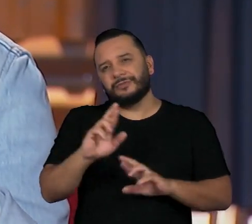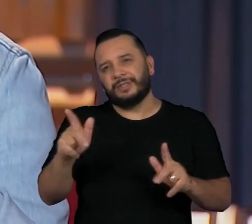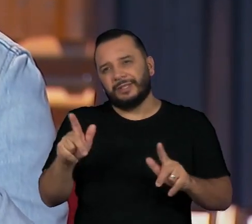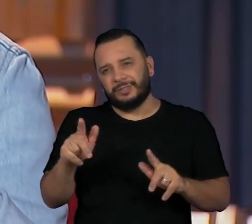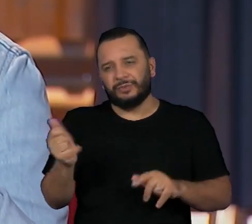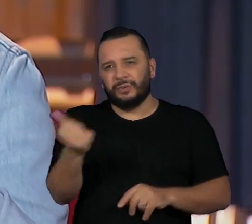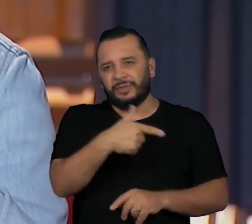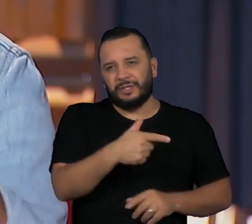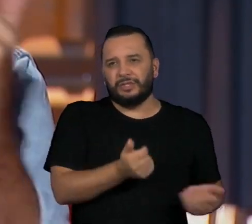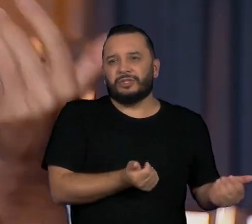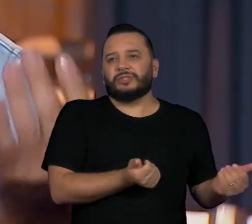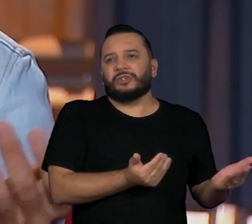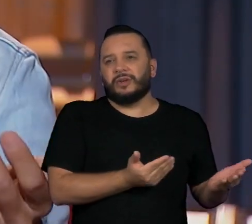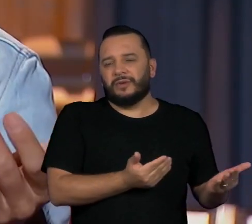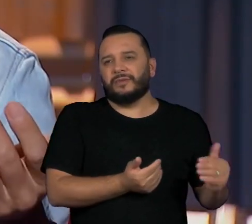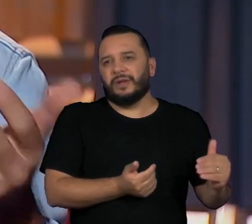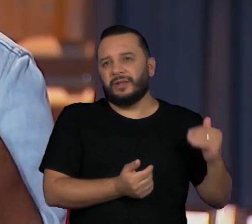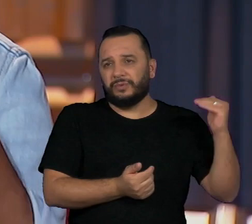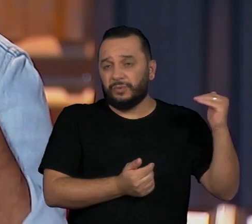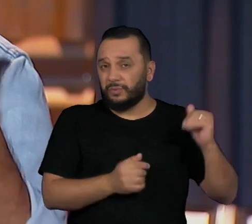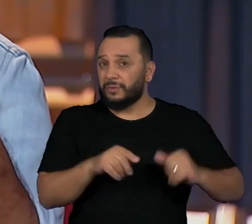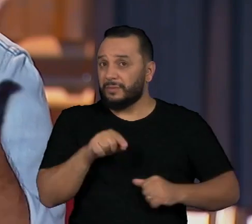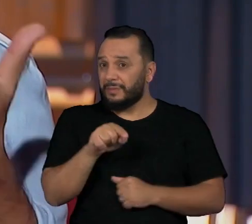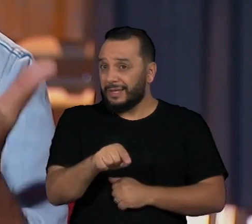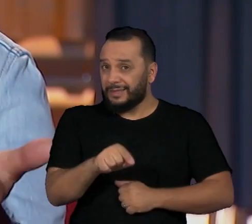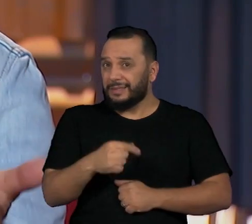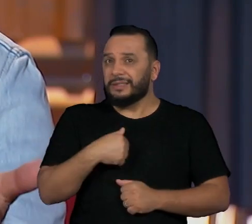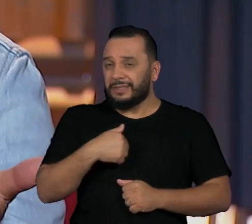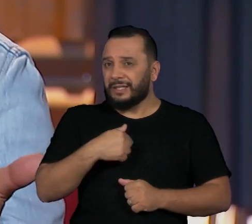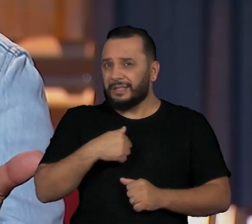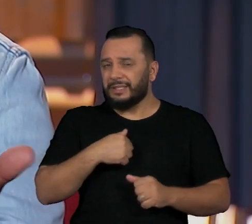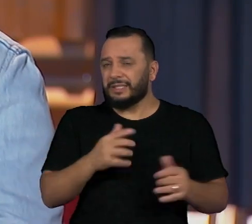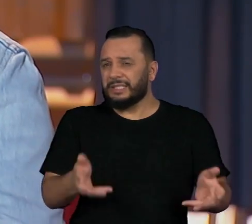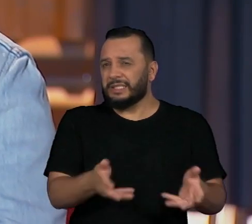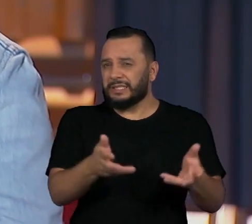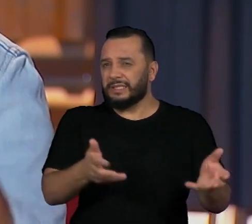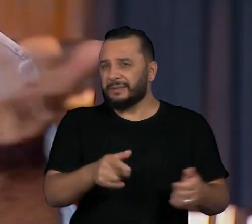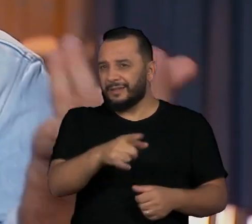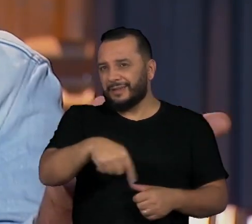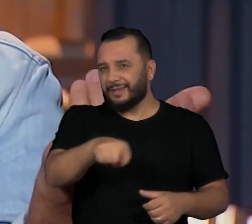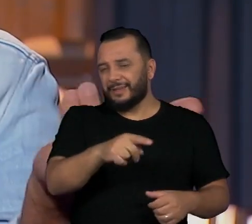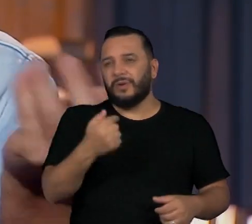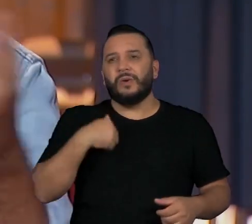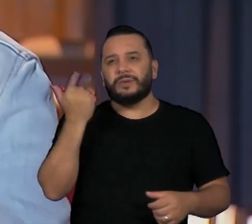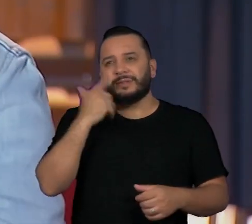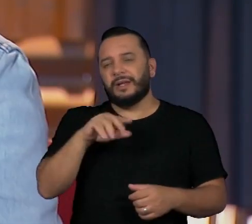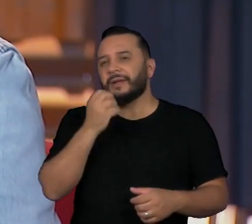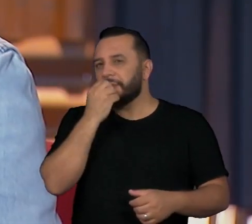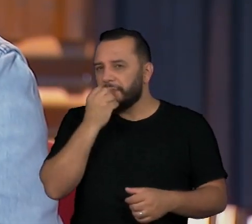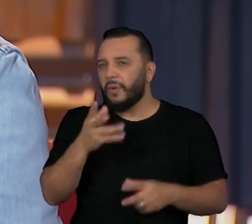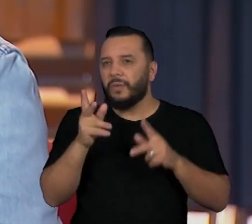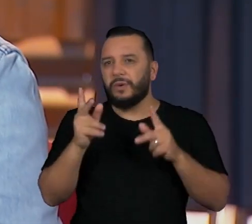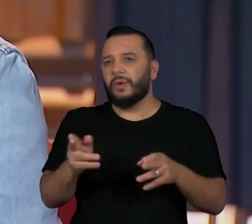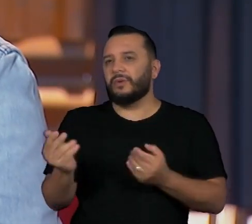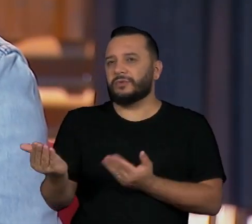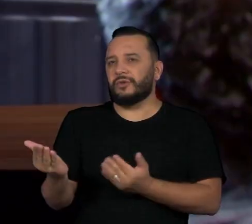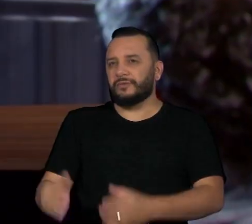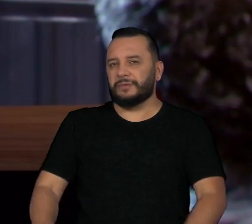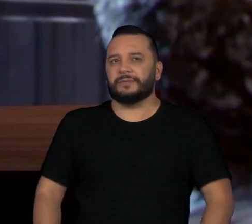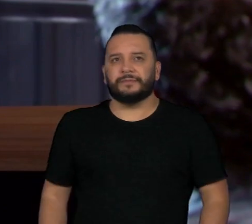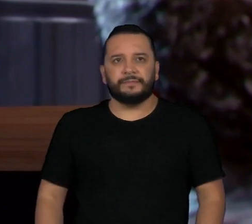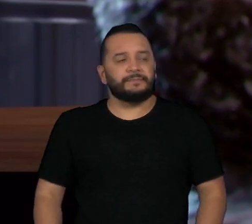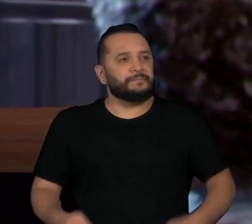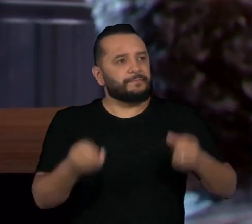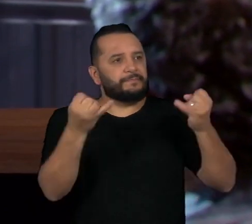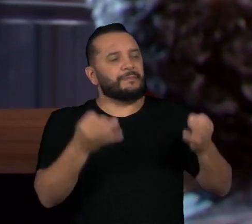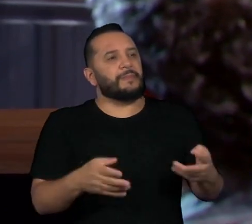colocar um enriquecimento ambiental, se colocar novos estímulos sensoriais, eles podem ter os mesmos benefícios dos jovens. Nós estamos falando aí